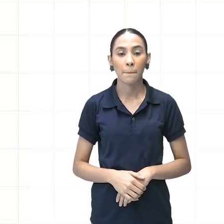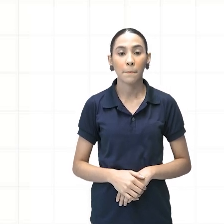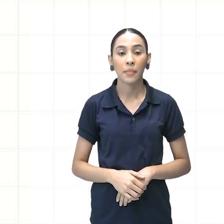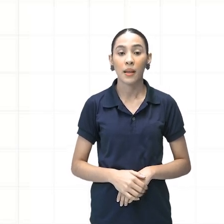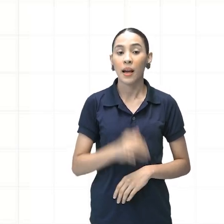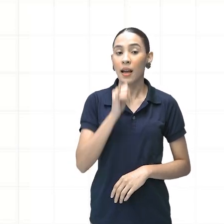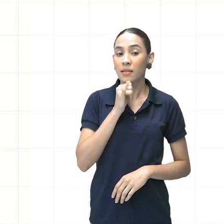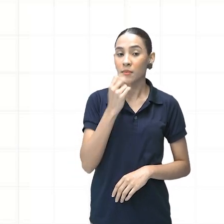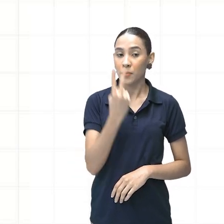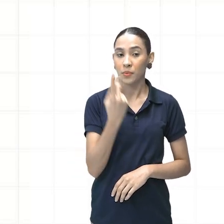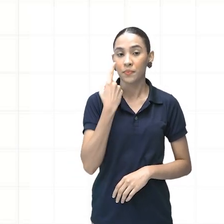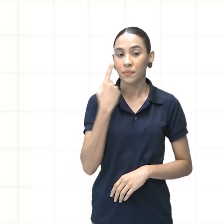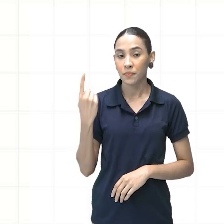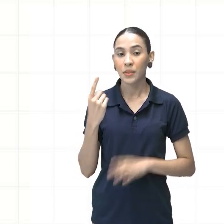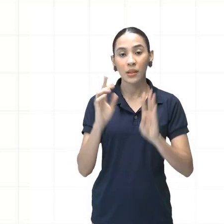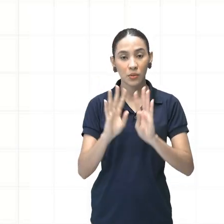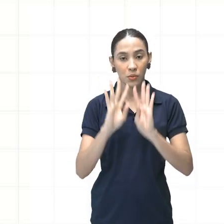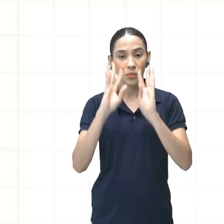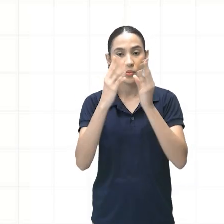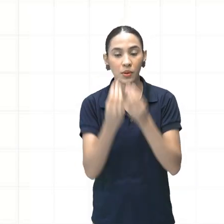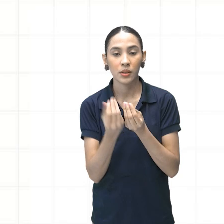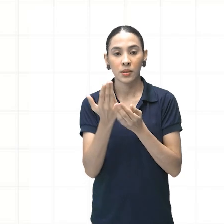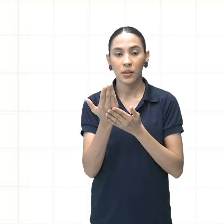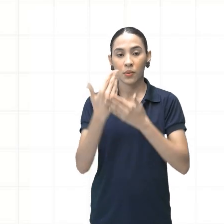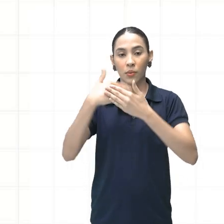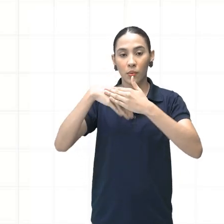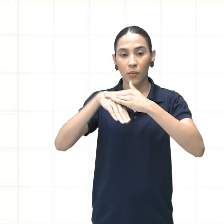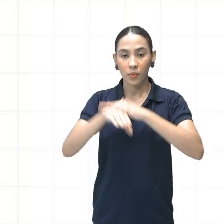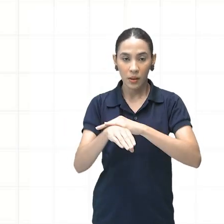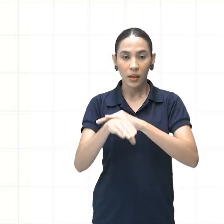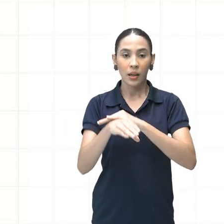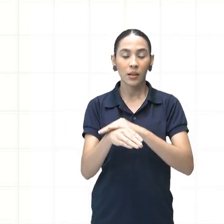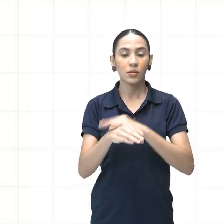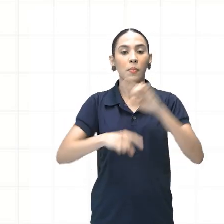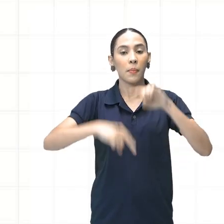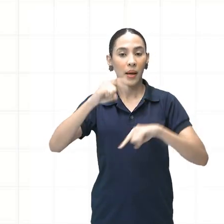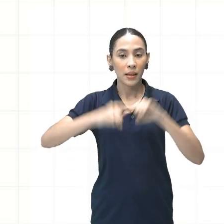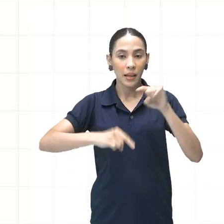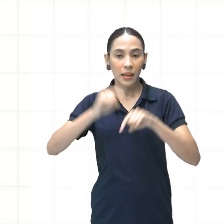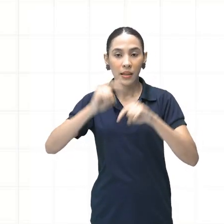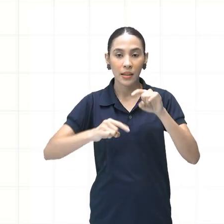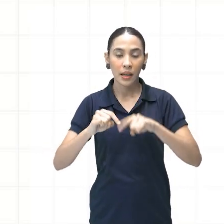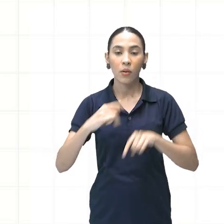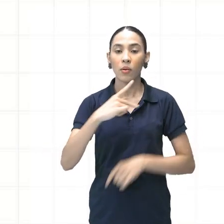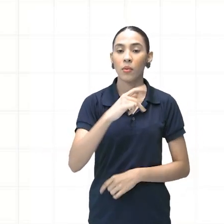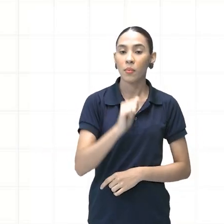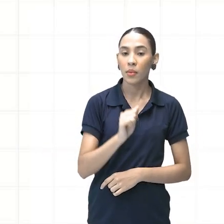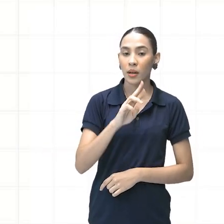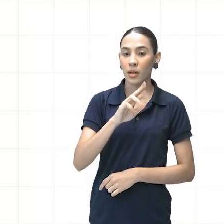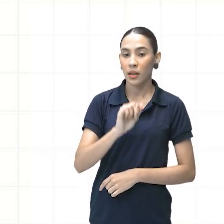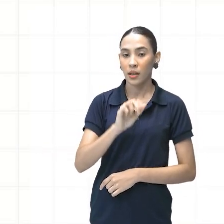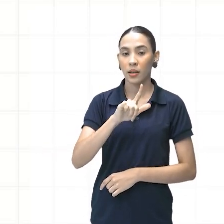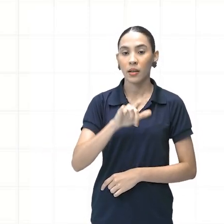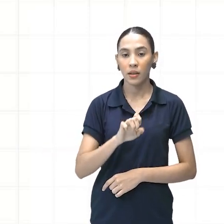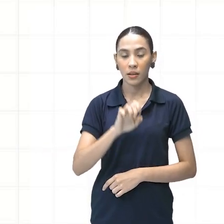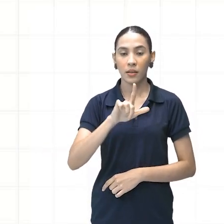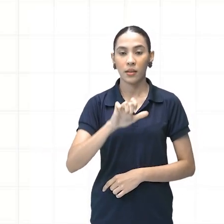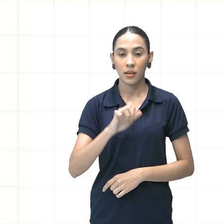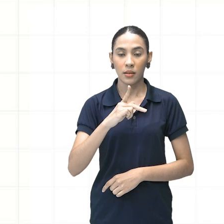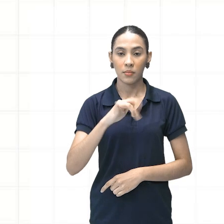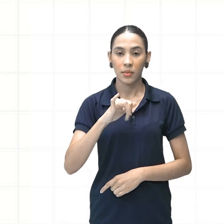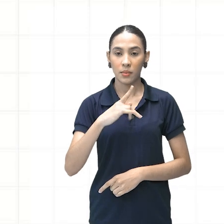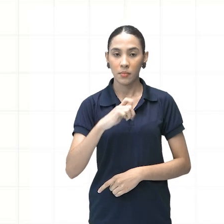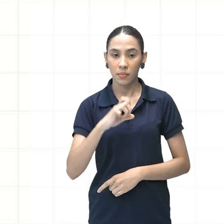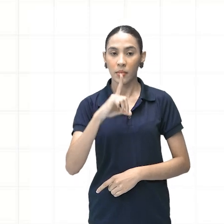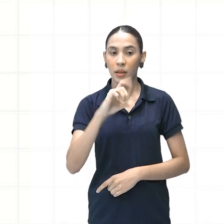Exemplo 2. Uma substância estava armazenada em um recipiente no formato de um paralelepípedo retangular